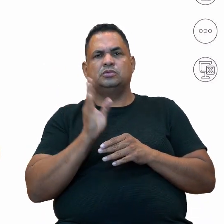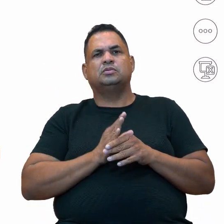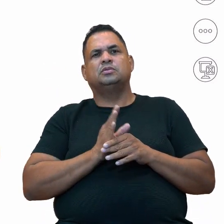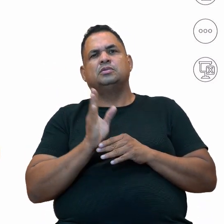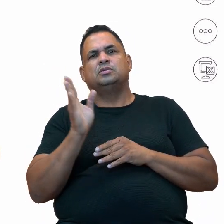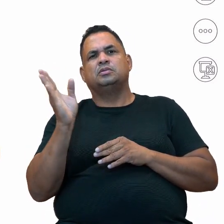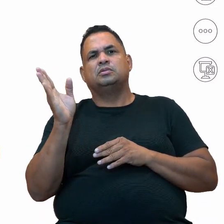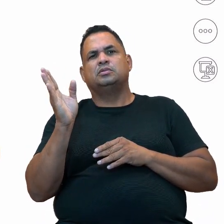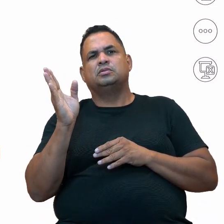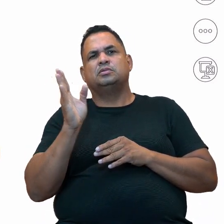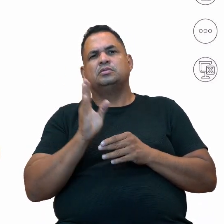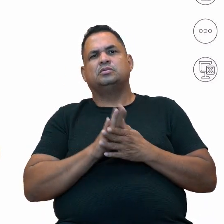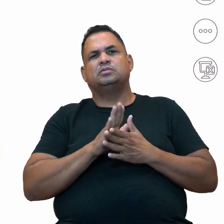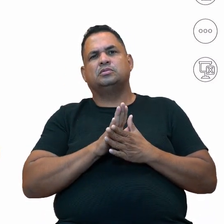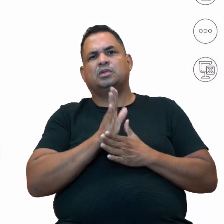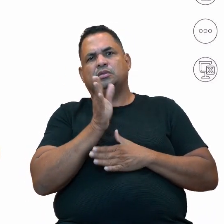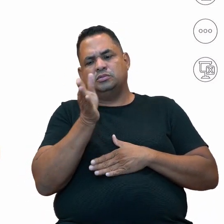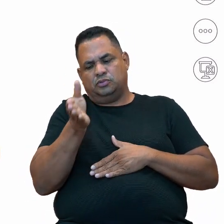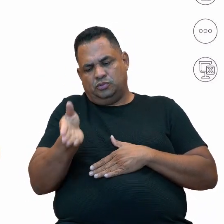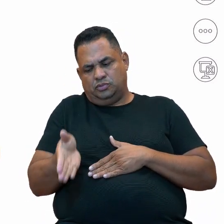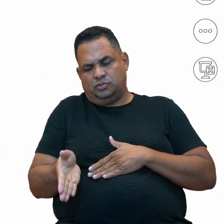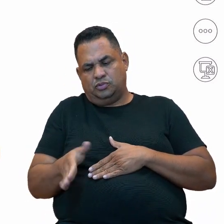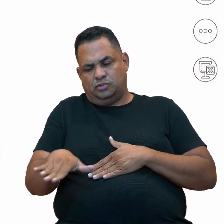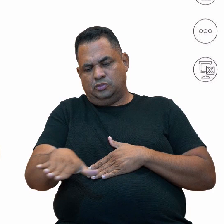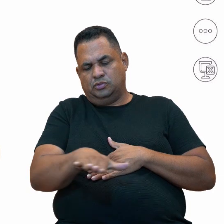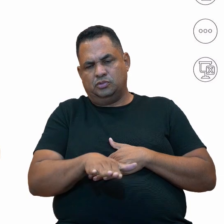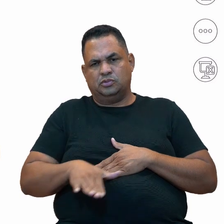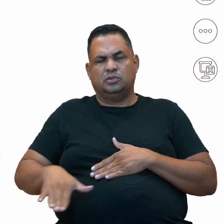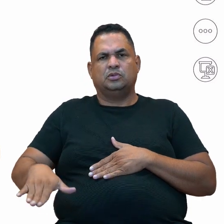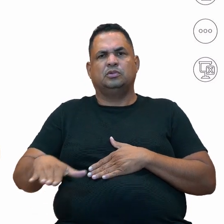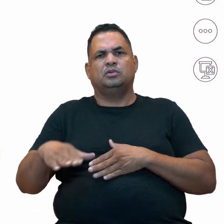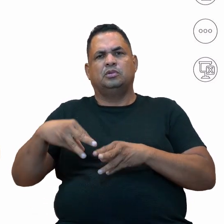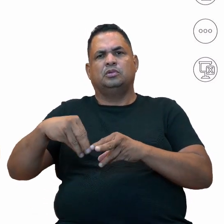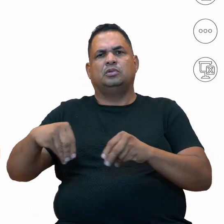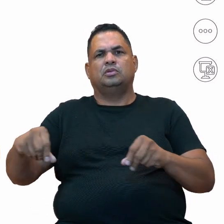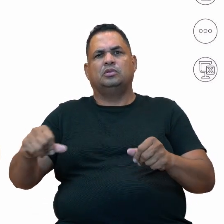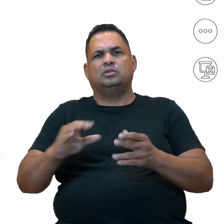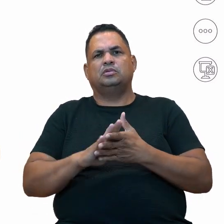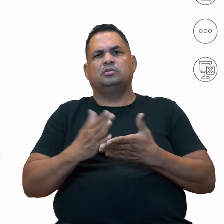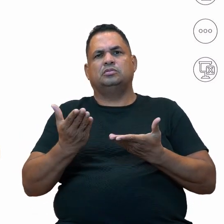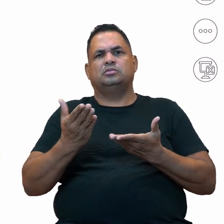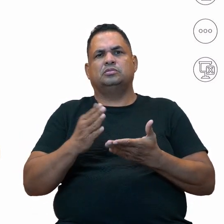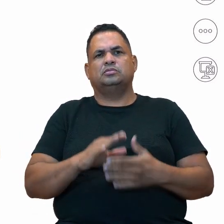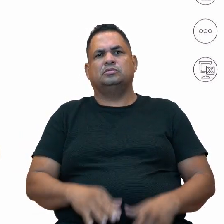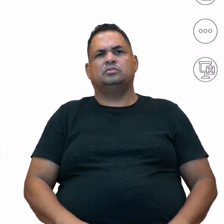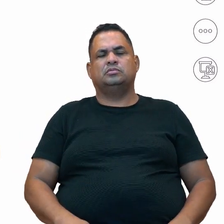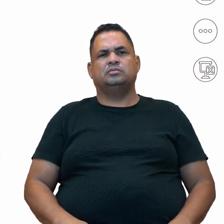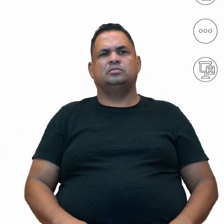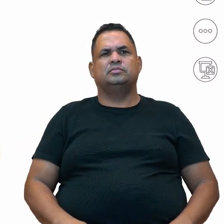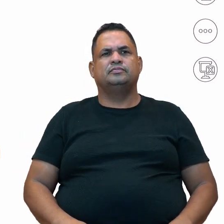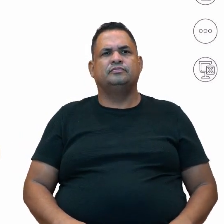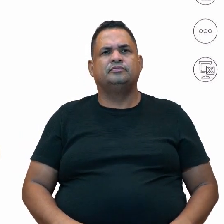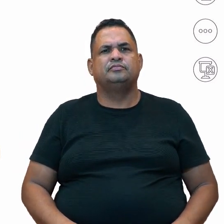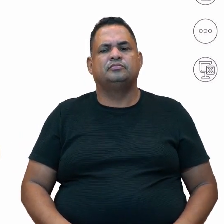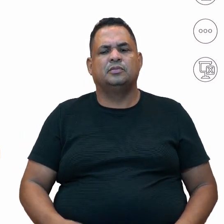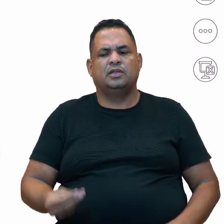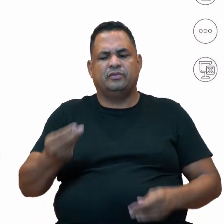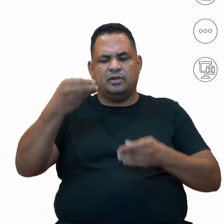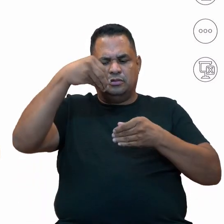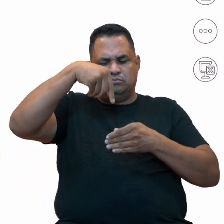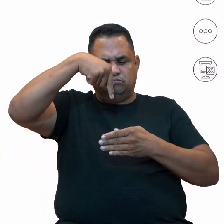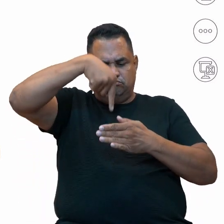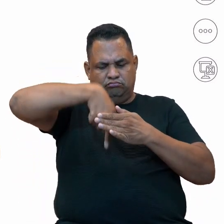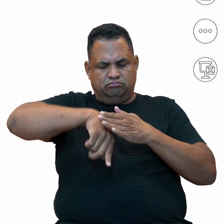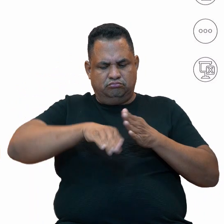cai no solo. E aí, esse animal, gente, ele vive fixo lá no fundo dos oceanos, tá? Então,